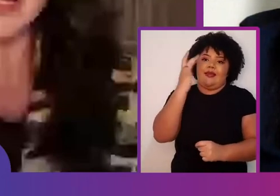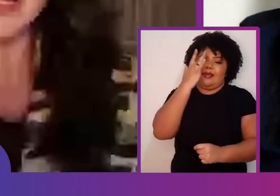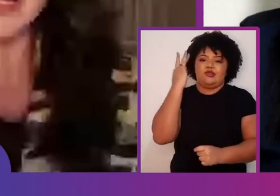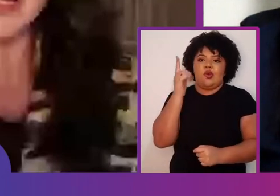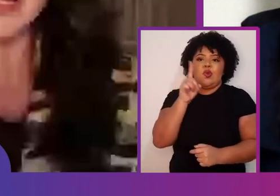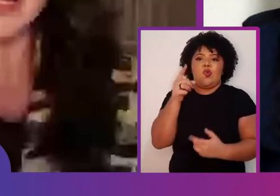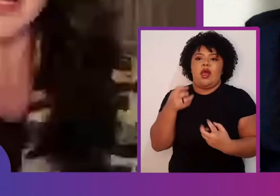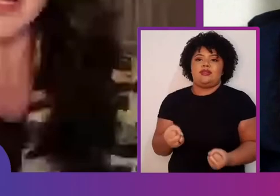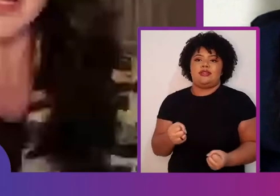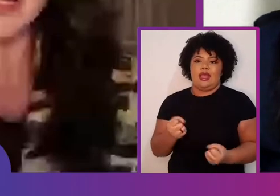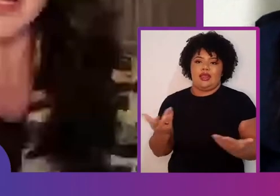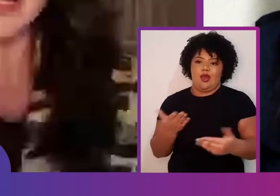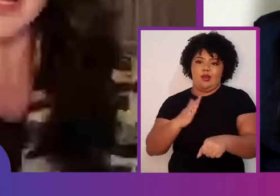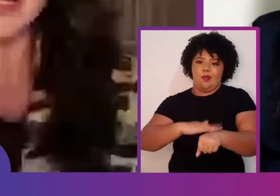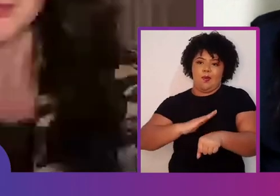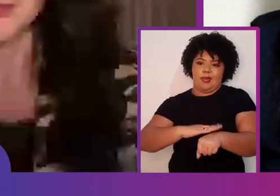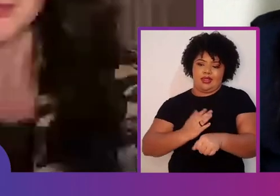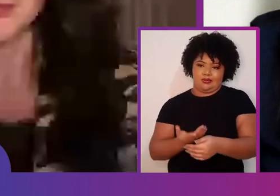Bom,